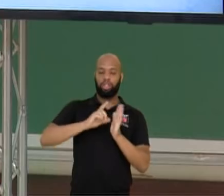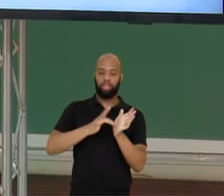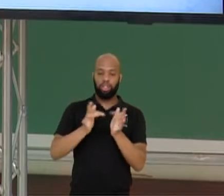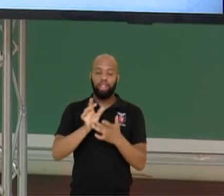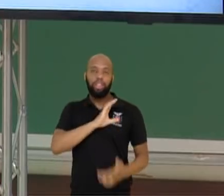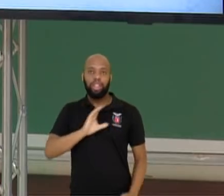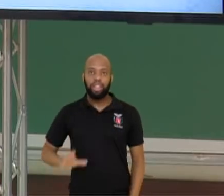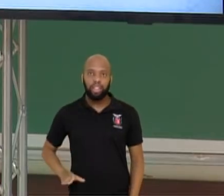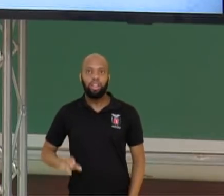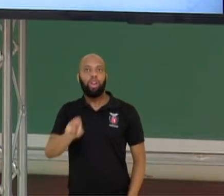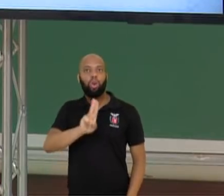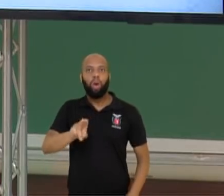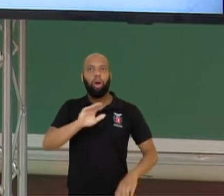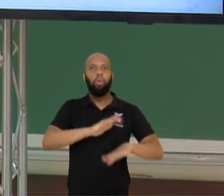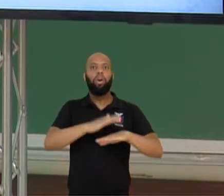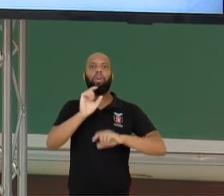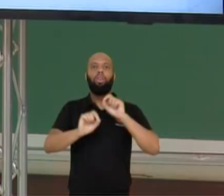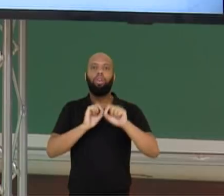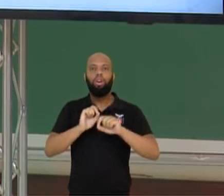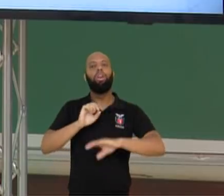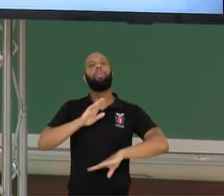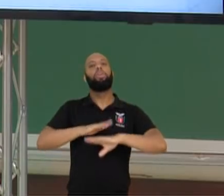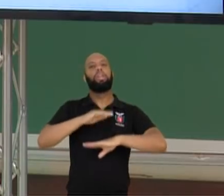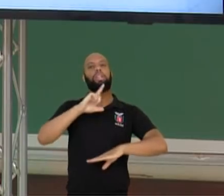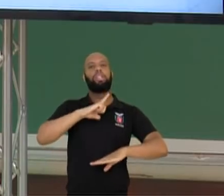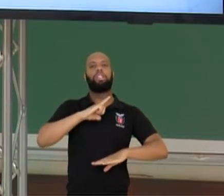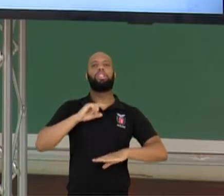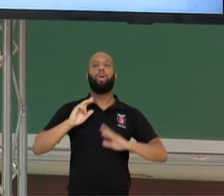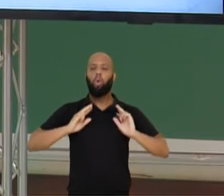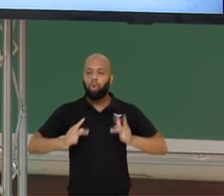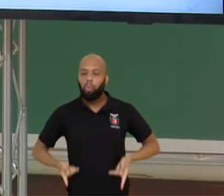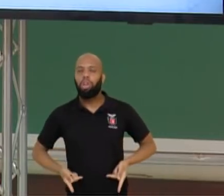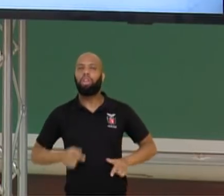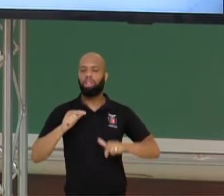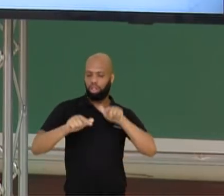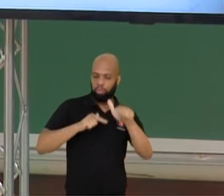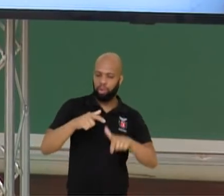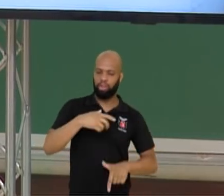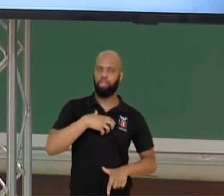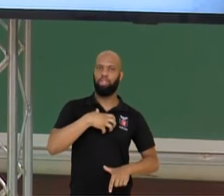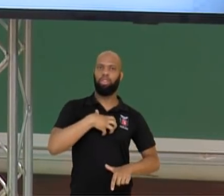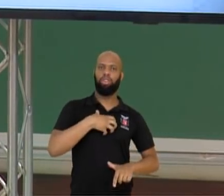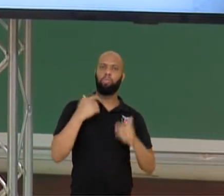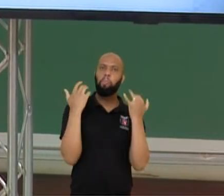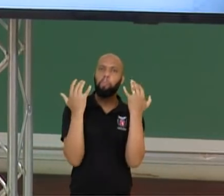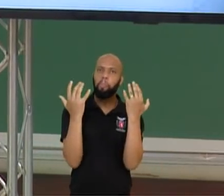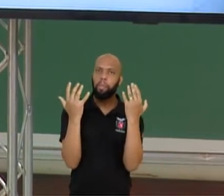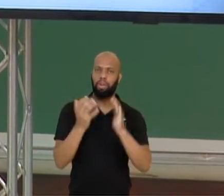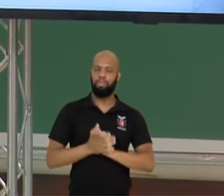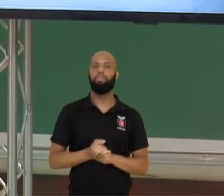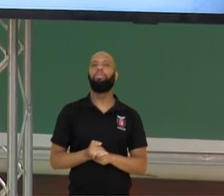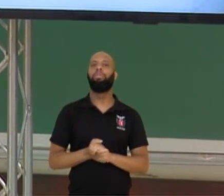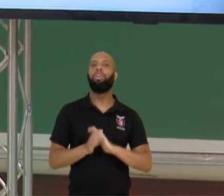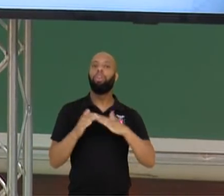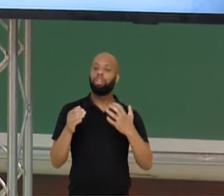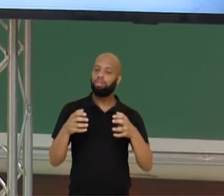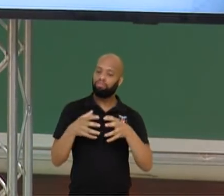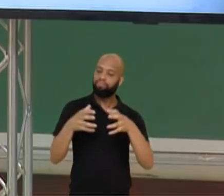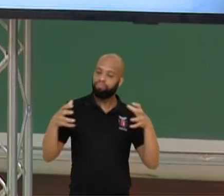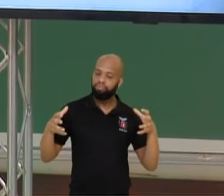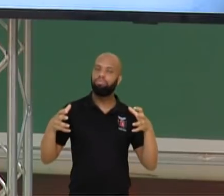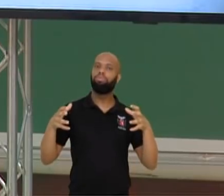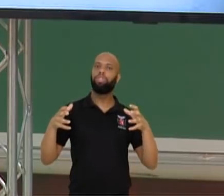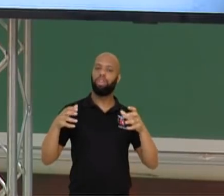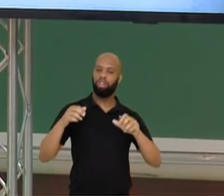atividades, né, a gente focou um pouco mais nas atividades agrícolas, e aqui nesse princípio também, a maior parte das atividades aqui